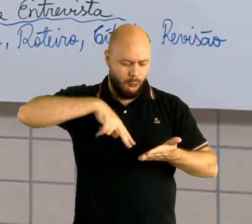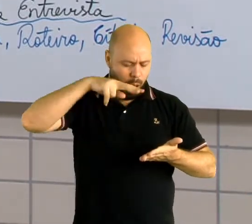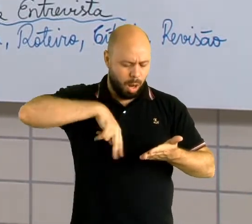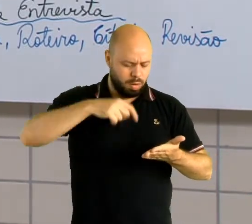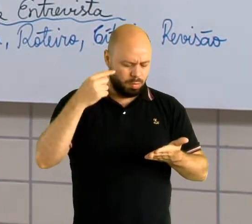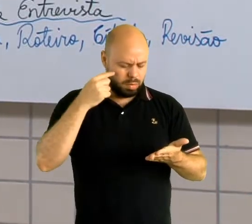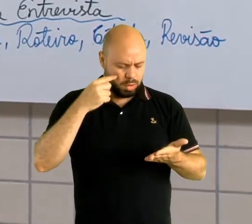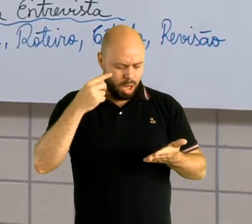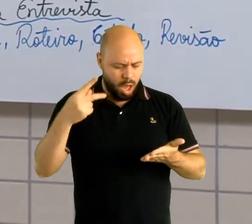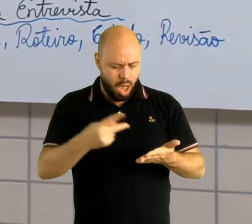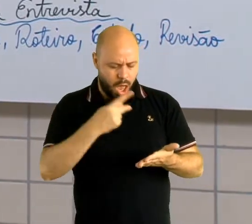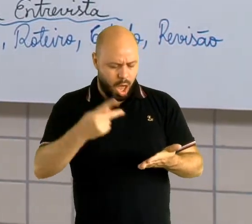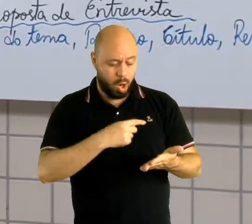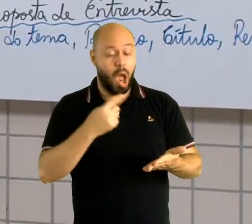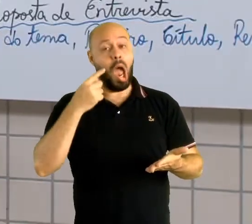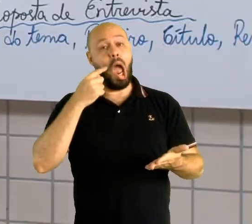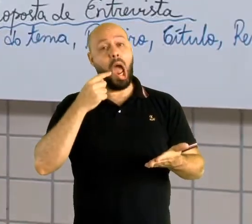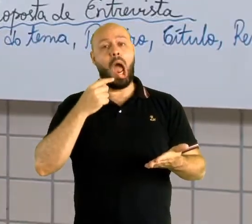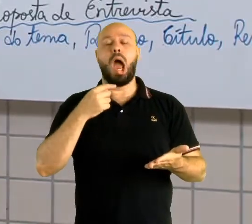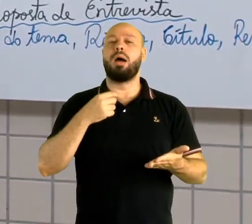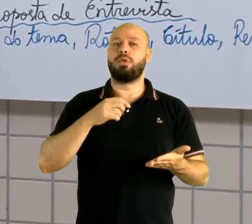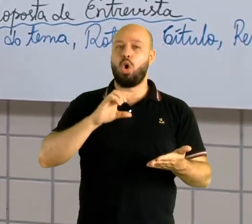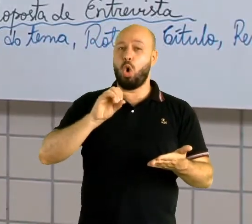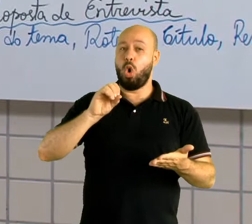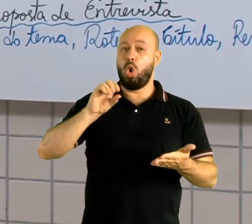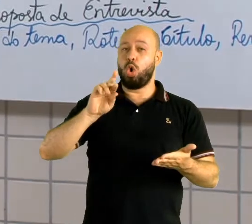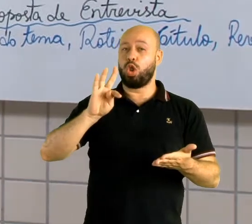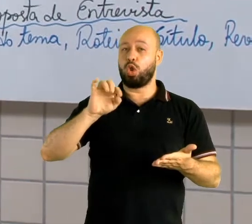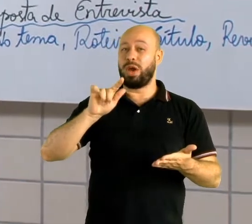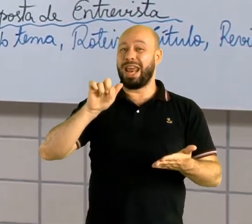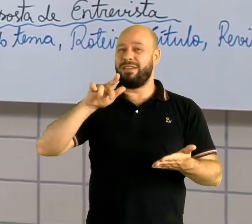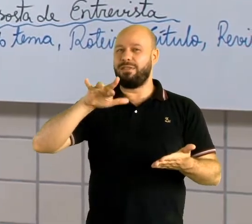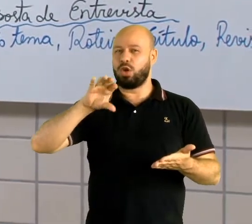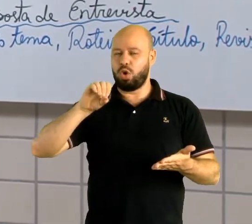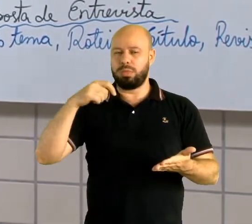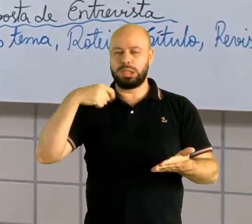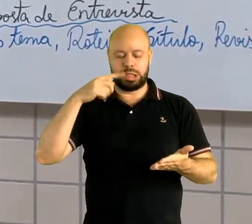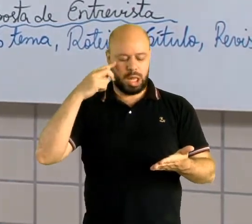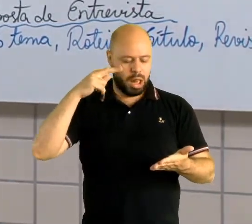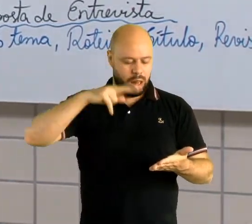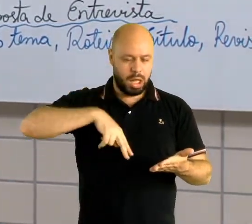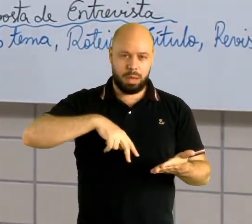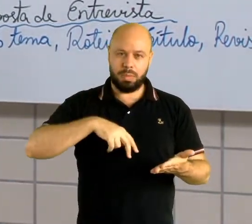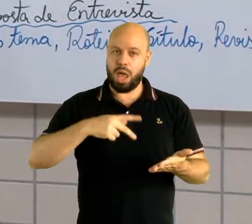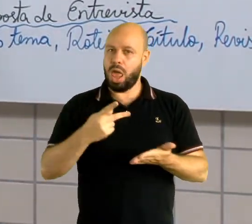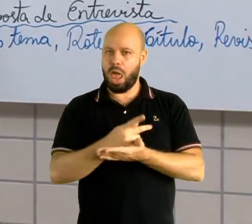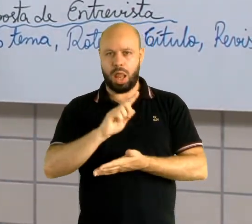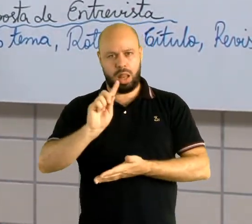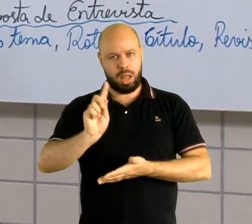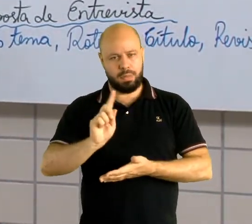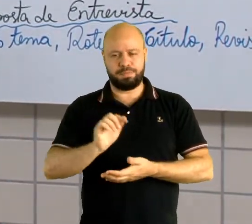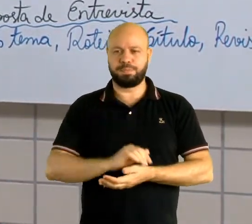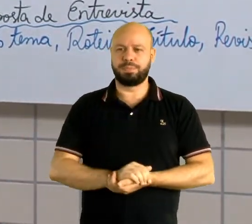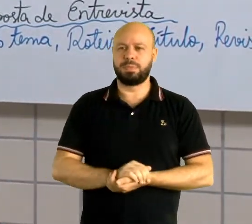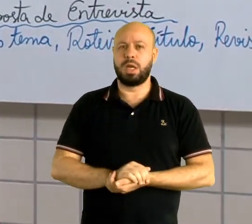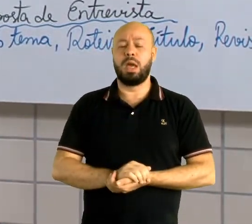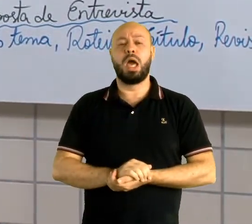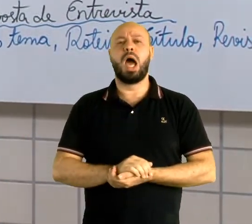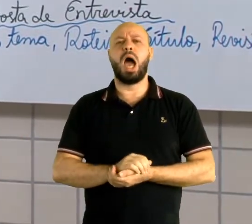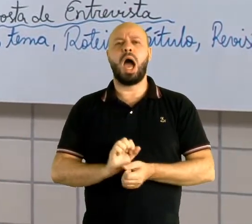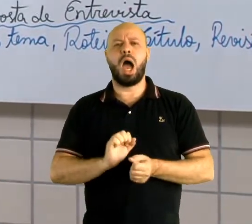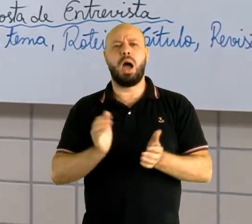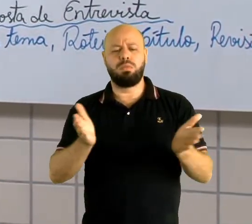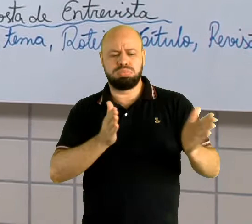erro ortográfico. Então, alunos, como nós estamos em período de pandemia e não podemos sair de casa para